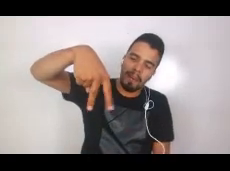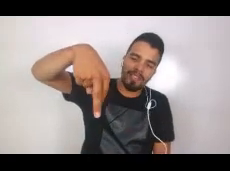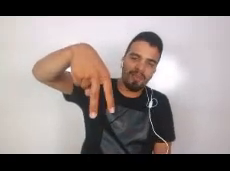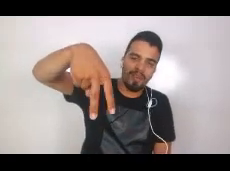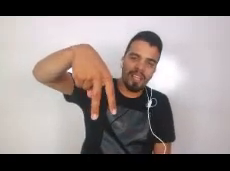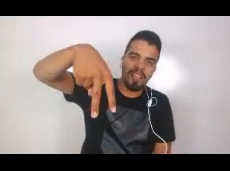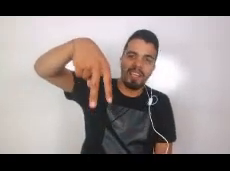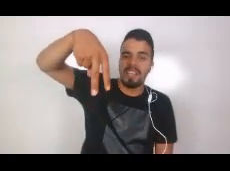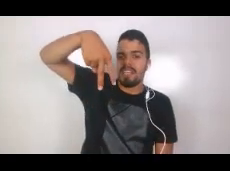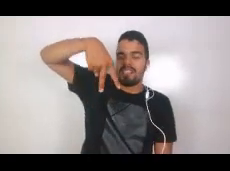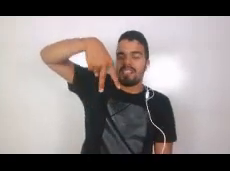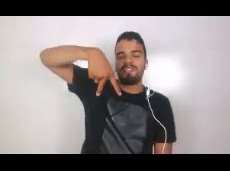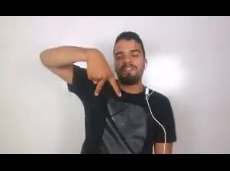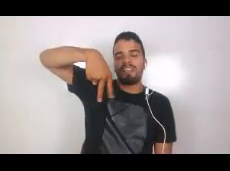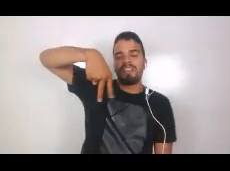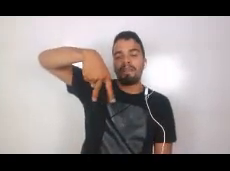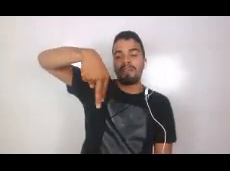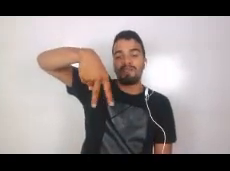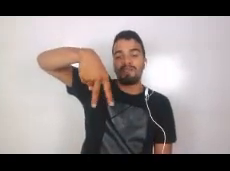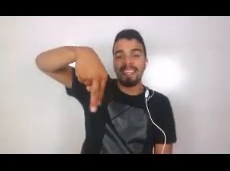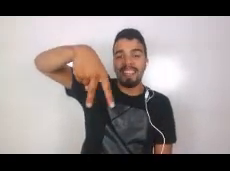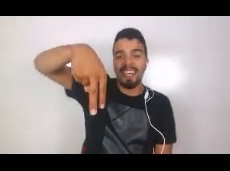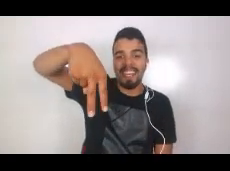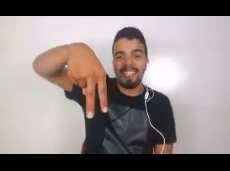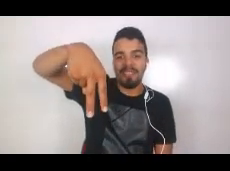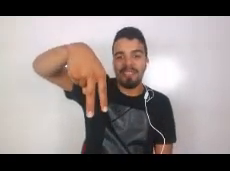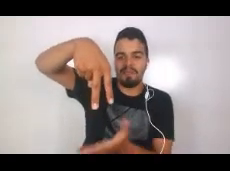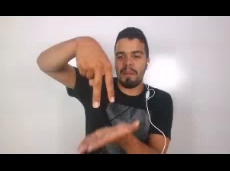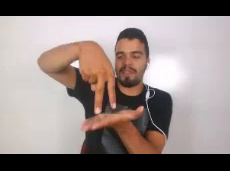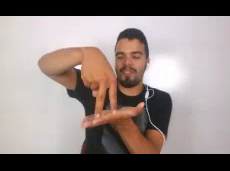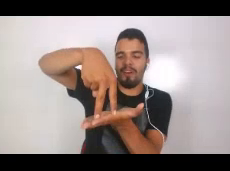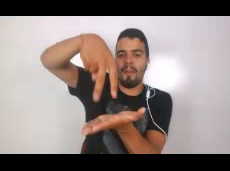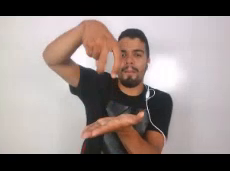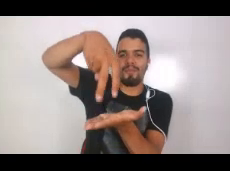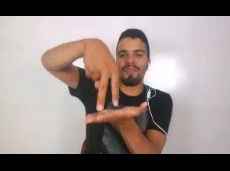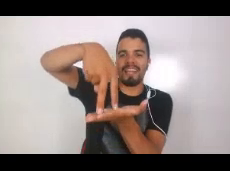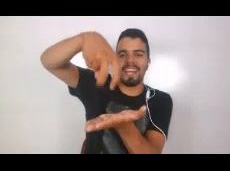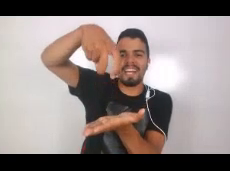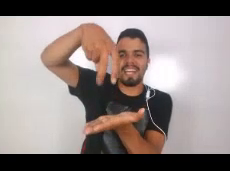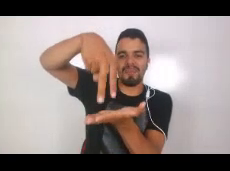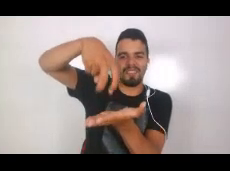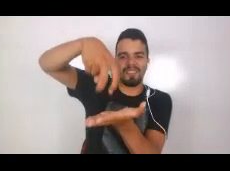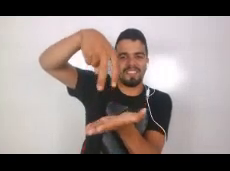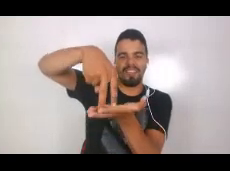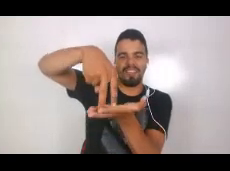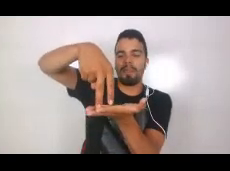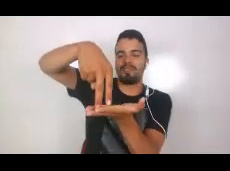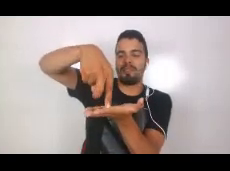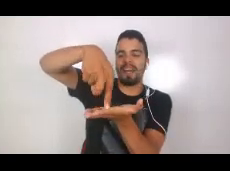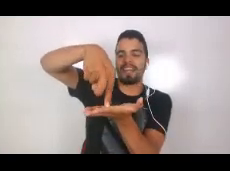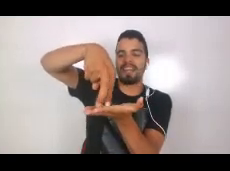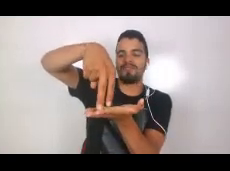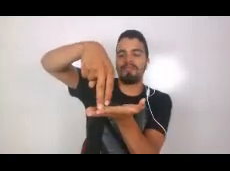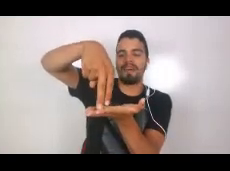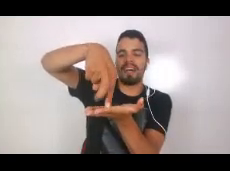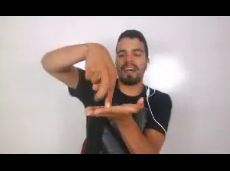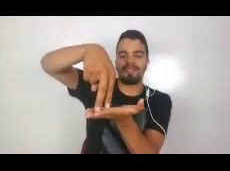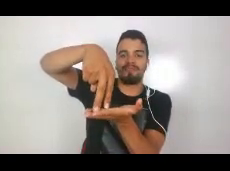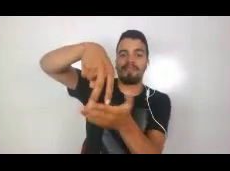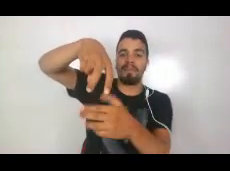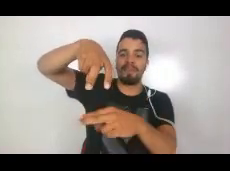aqui é uma pessoa, né? Se tiver aqui uma pessoa andando, uma pessoa pulando, uma pessoa marcando